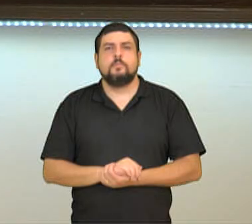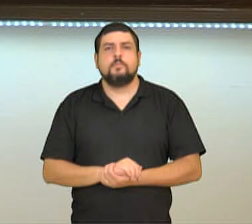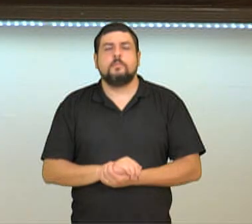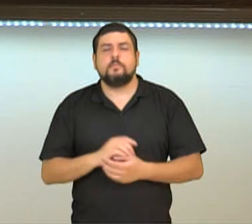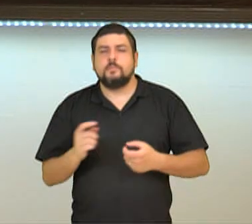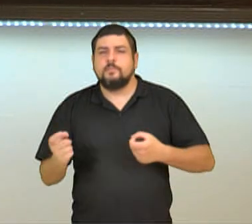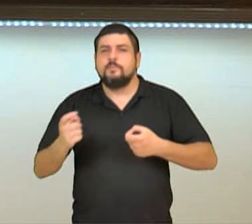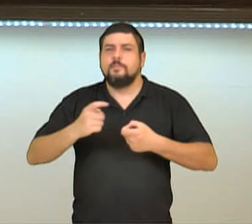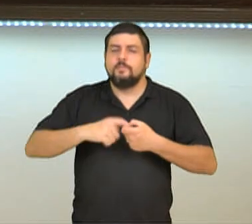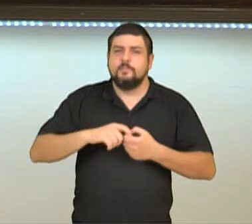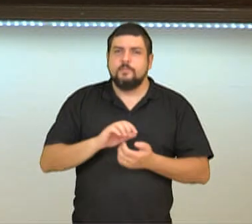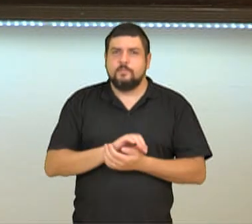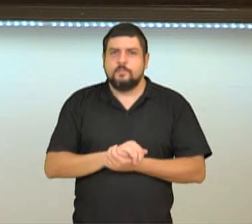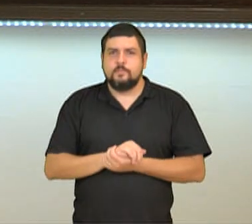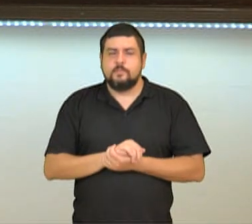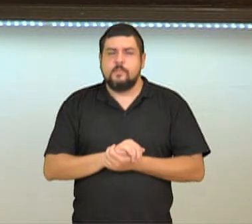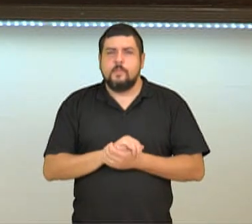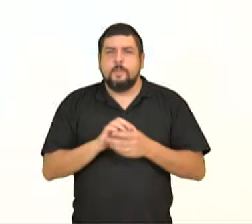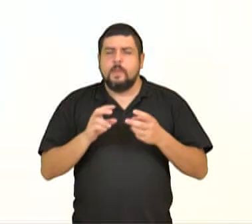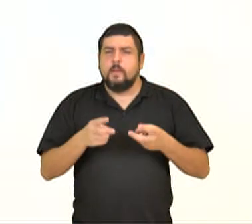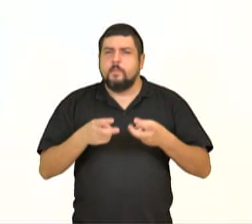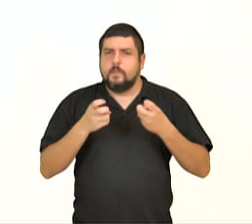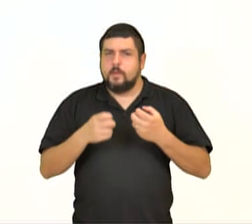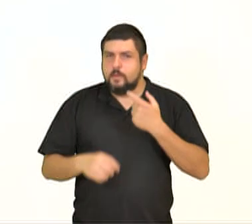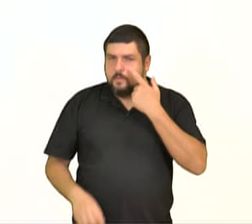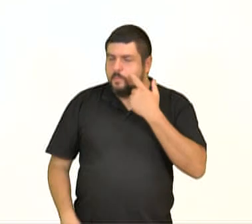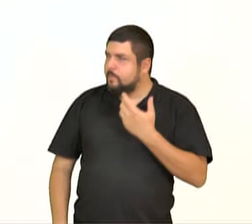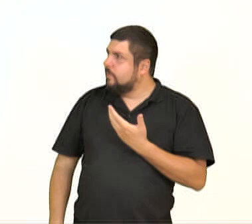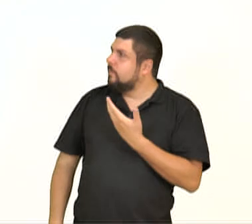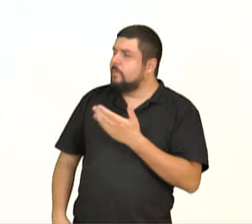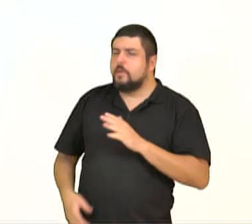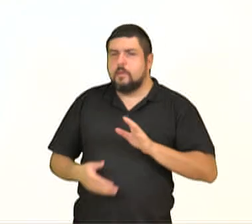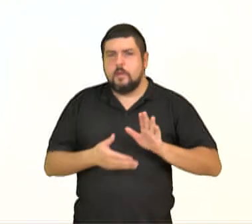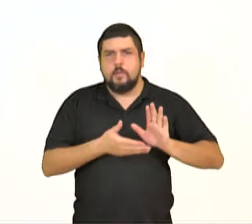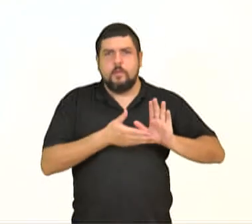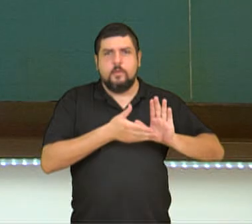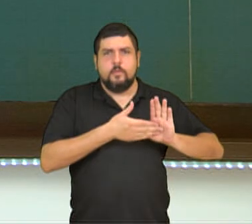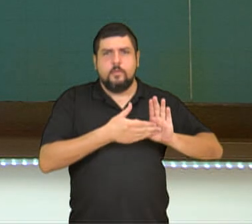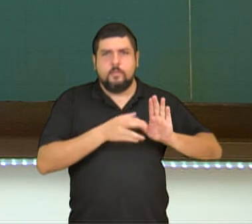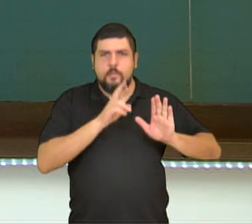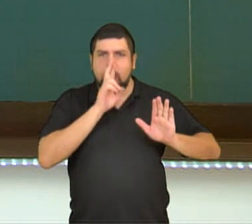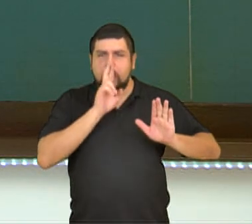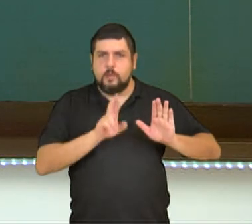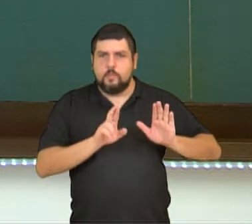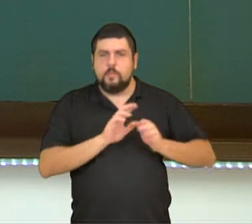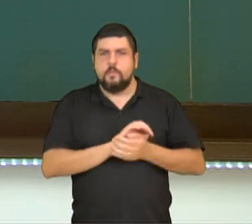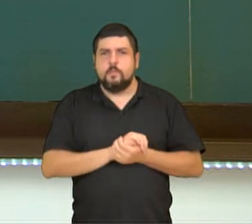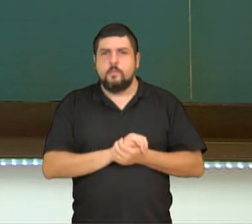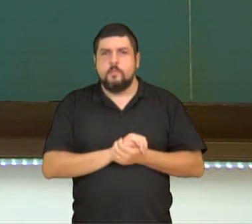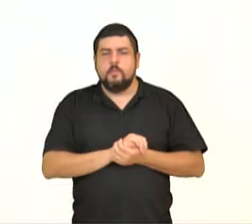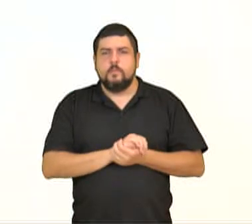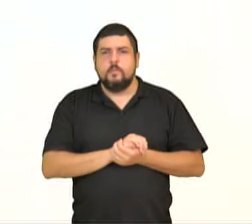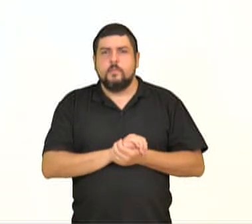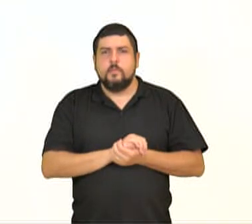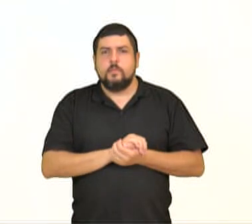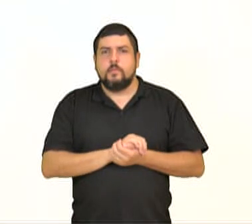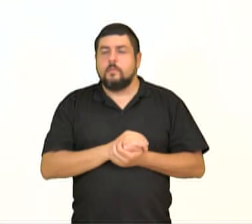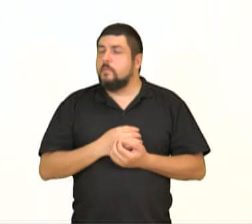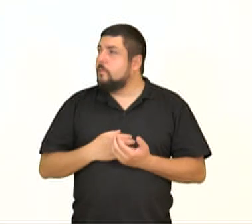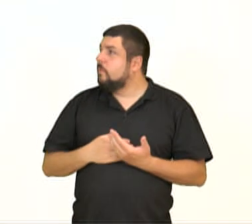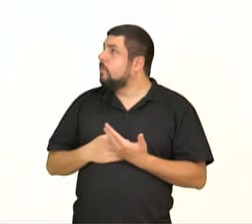Voltando então, pessoal, observem aqui que uma sugestão de resposta, né, consistiria em afirmar, por exemplo, que o uso